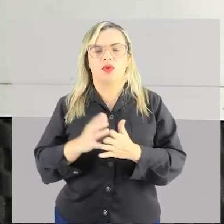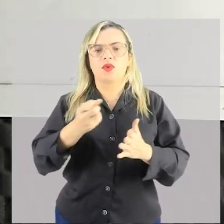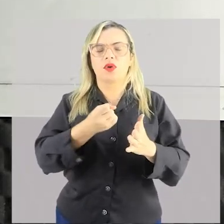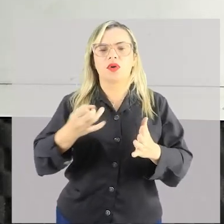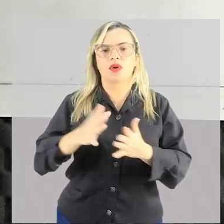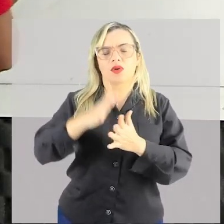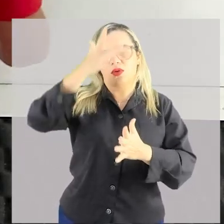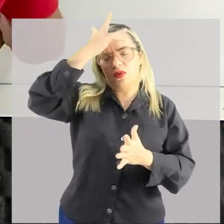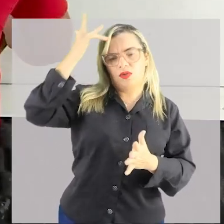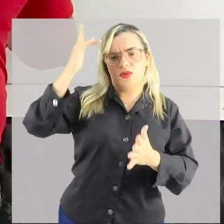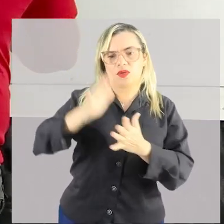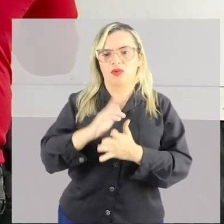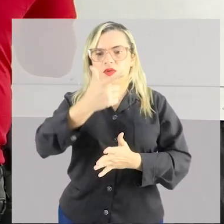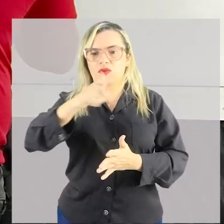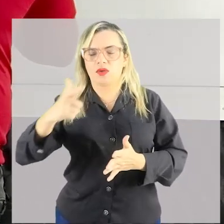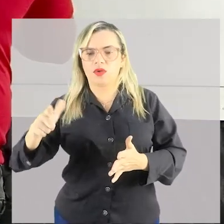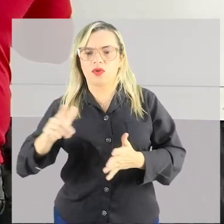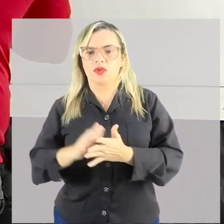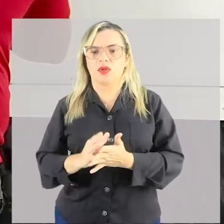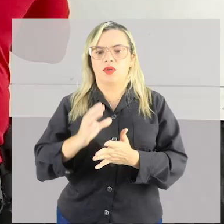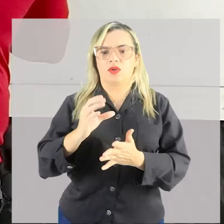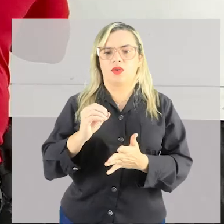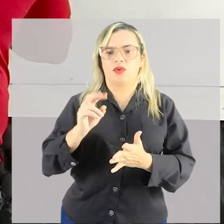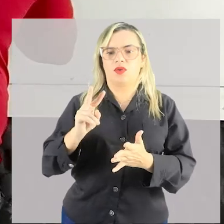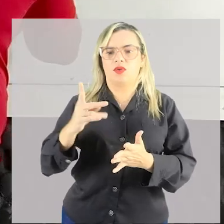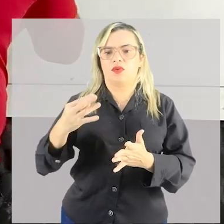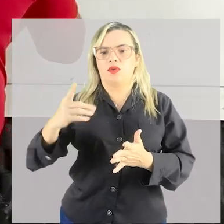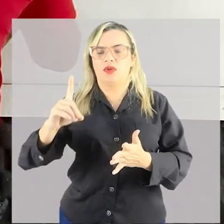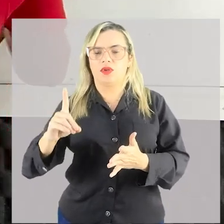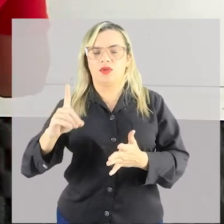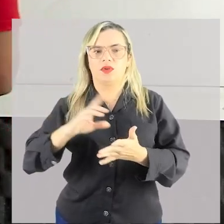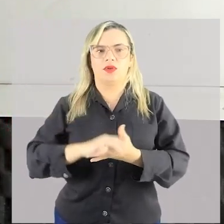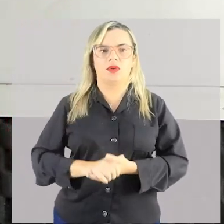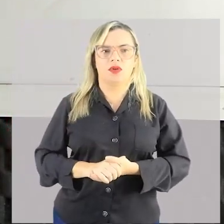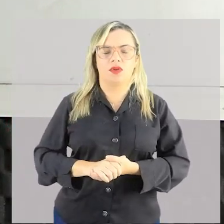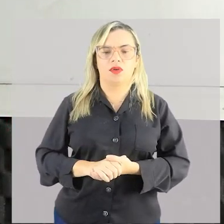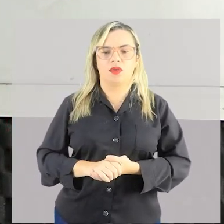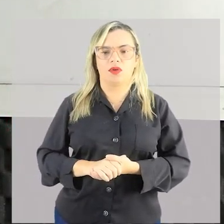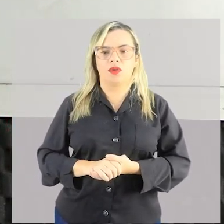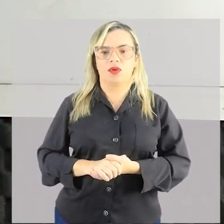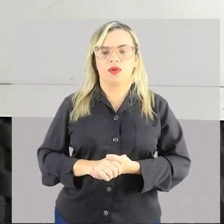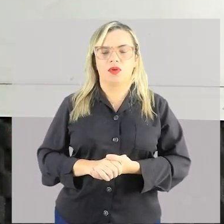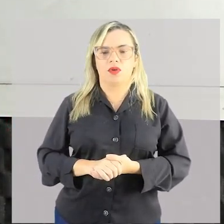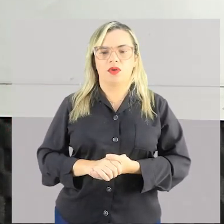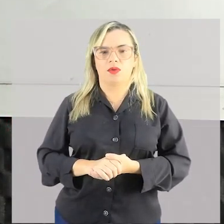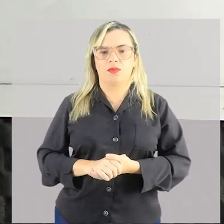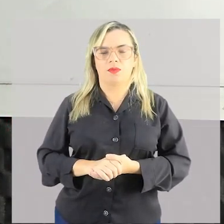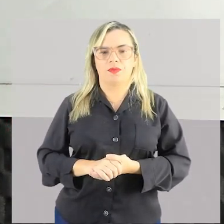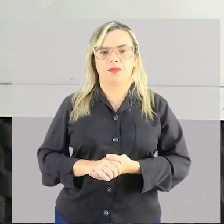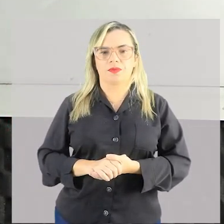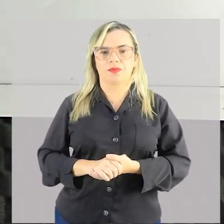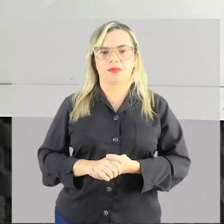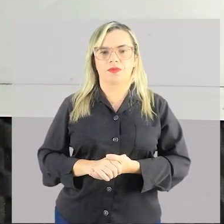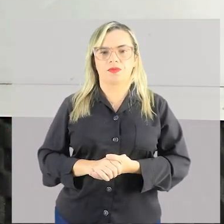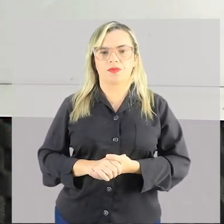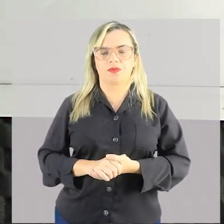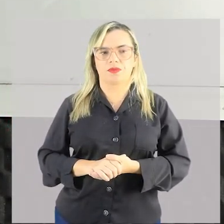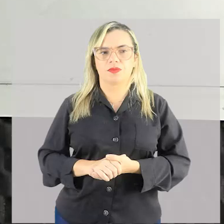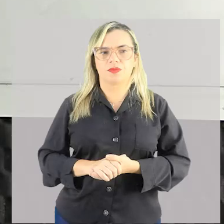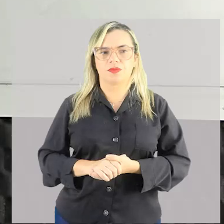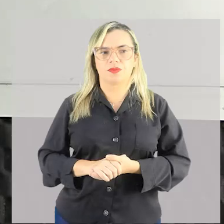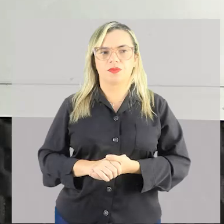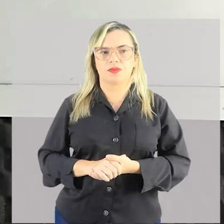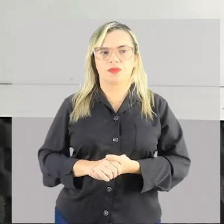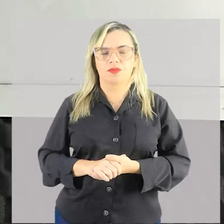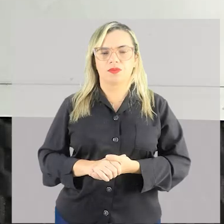pessoas não estão com covid olha não está com covid